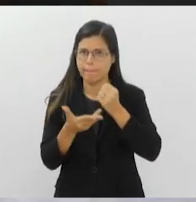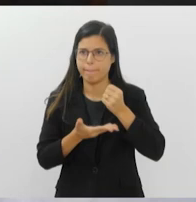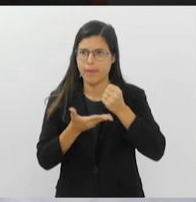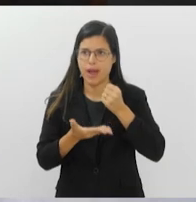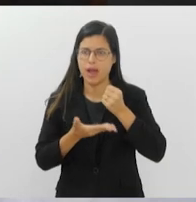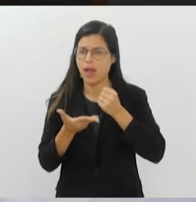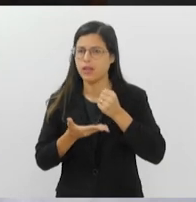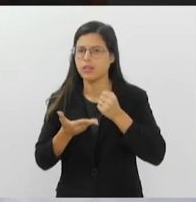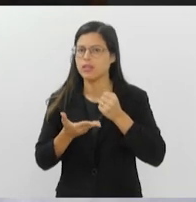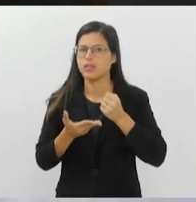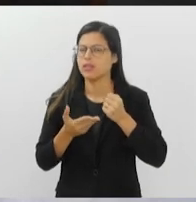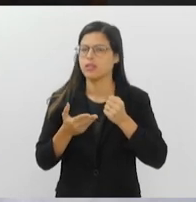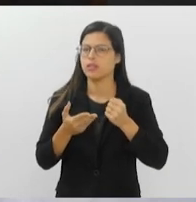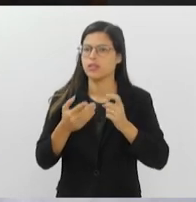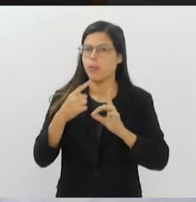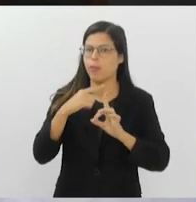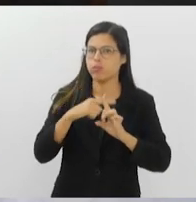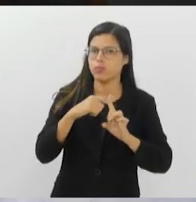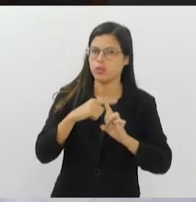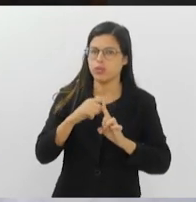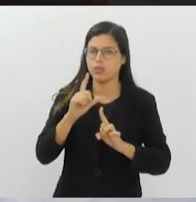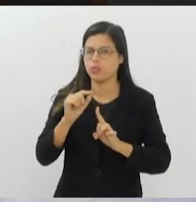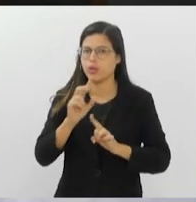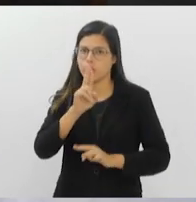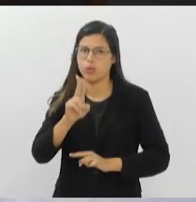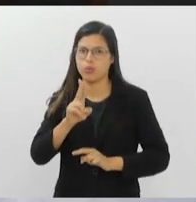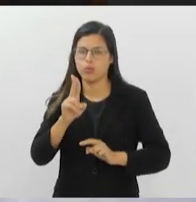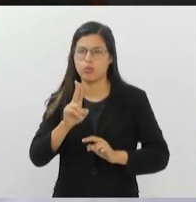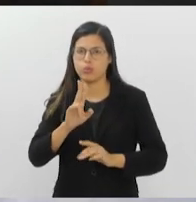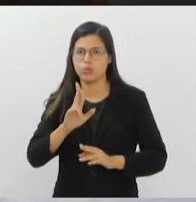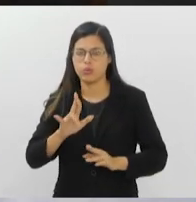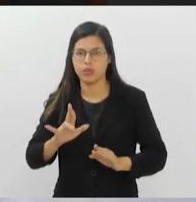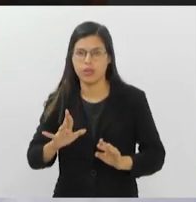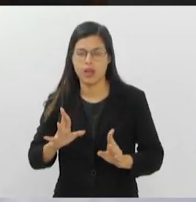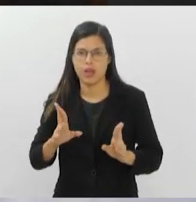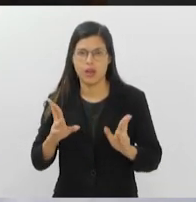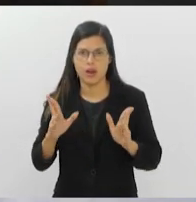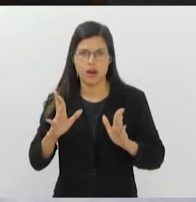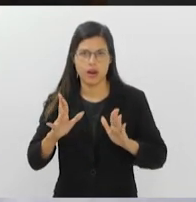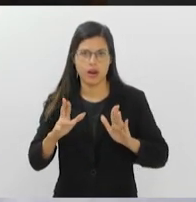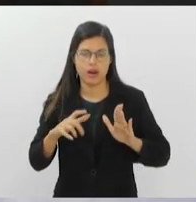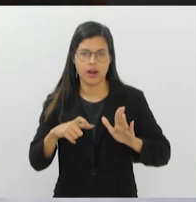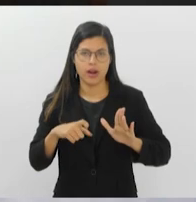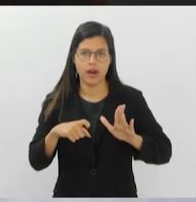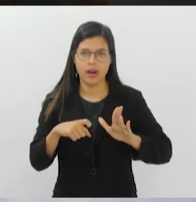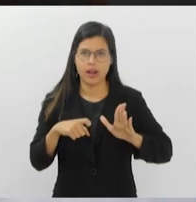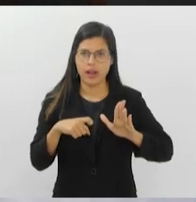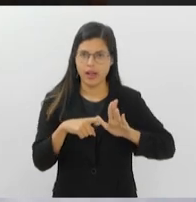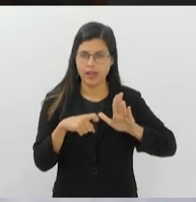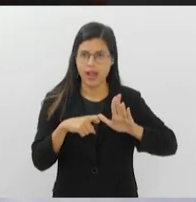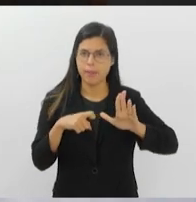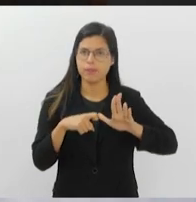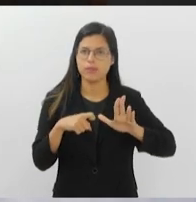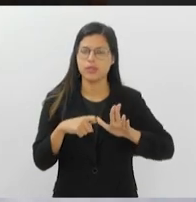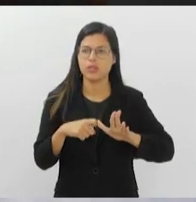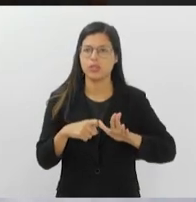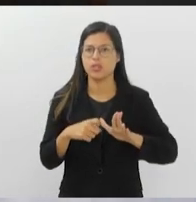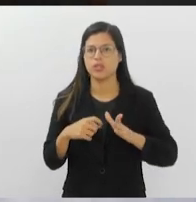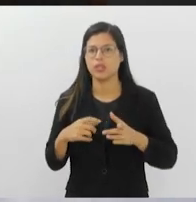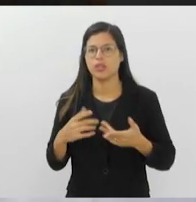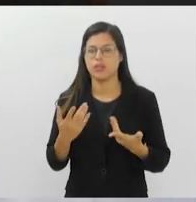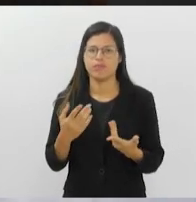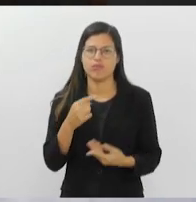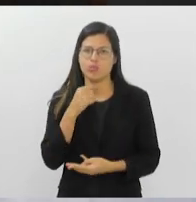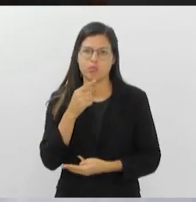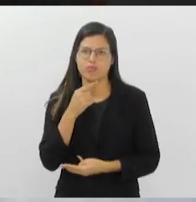dos benefícios do uso da cannabis, em vários quadros que, infelizmente, não conseguem pelas restrições que o nosso sistema